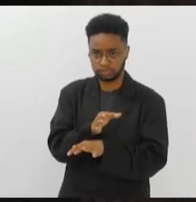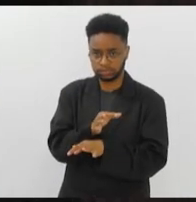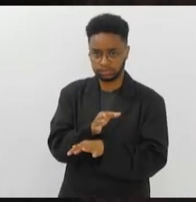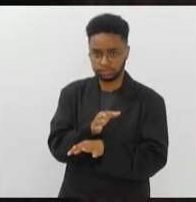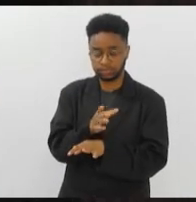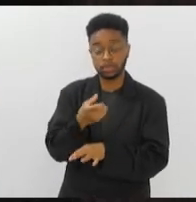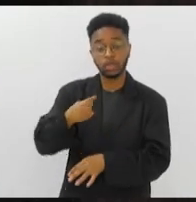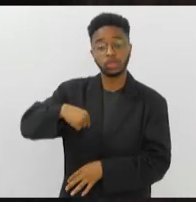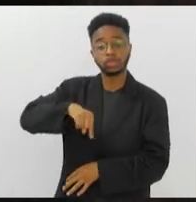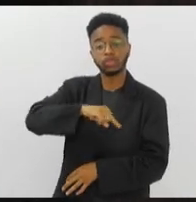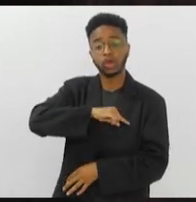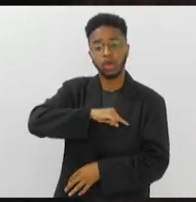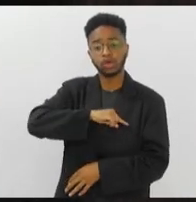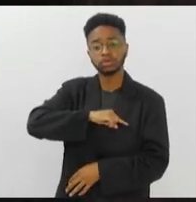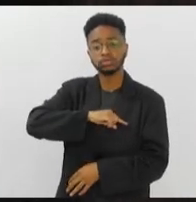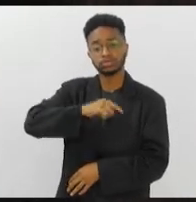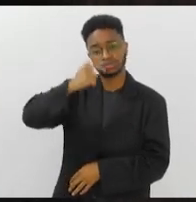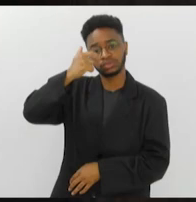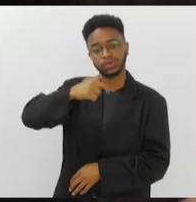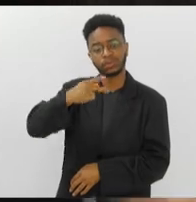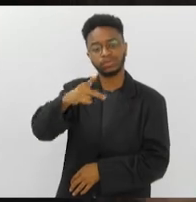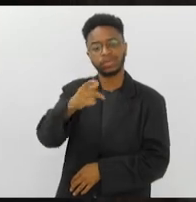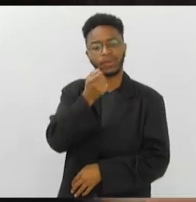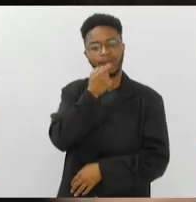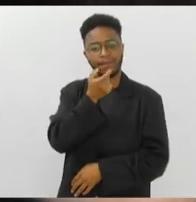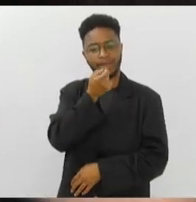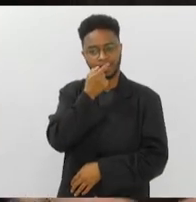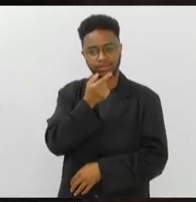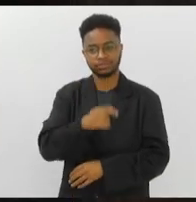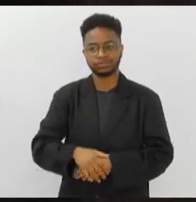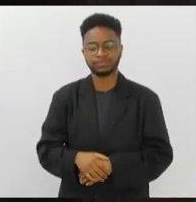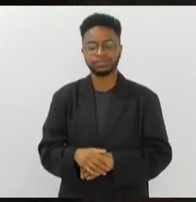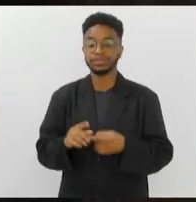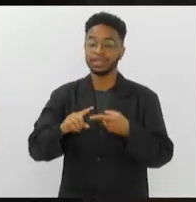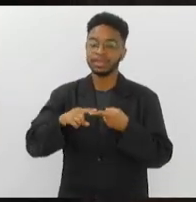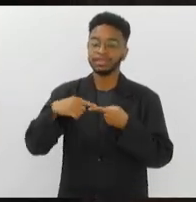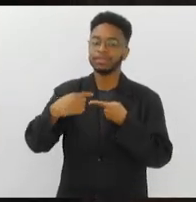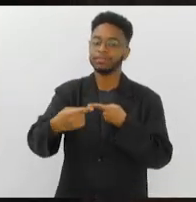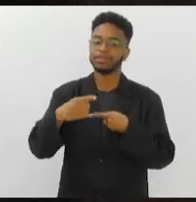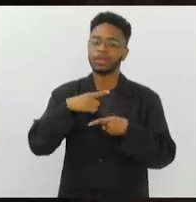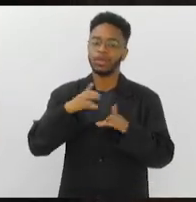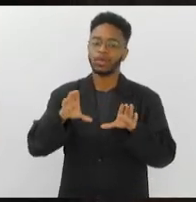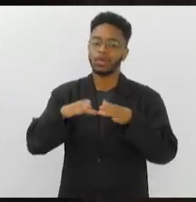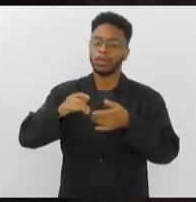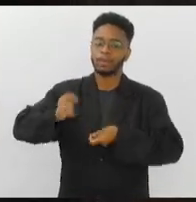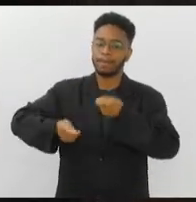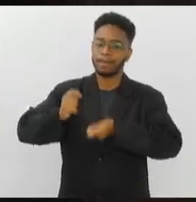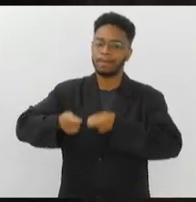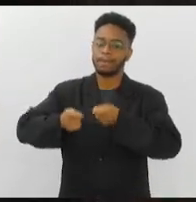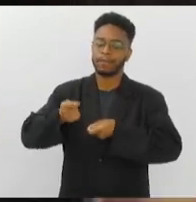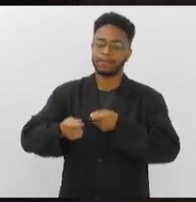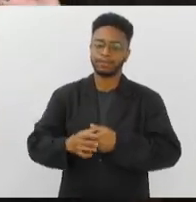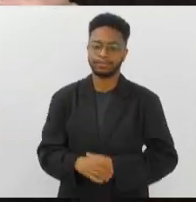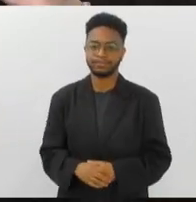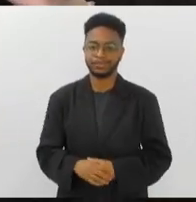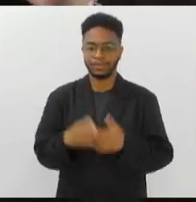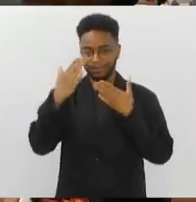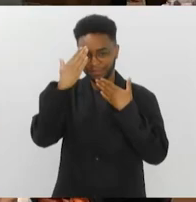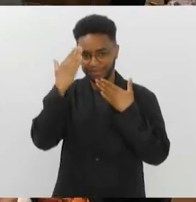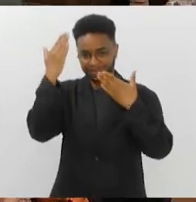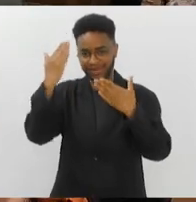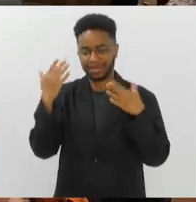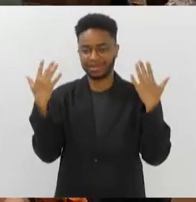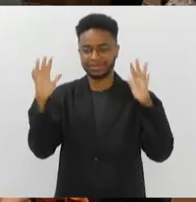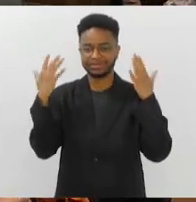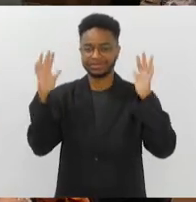Nós somos o seu remedinho. Daqui a pouco veio tá pirando, pirado, pirou. Obrigada.